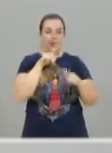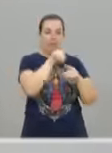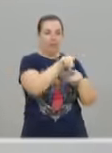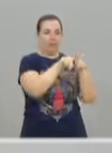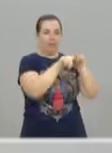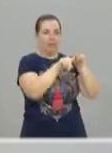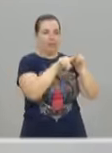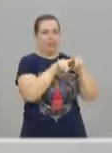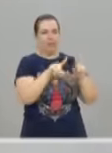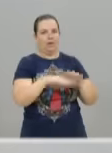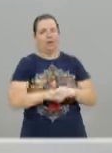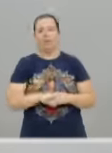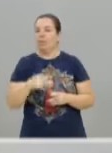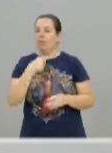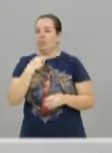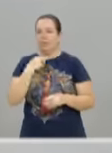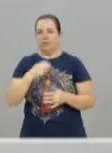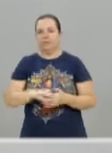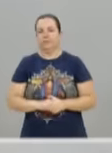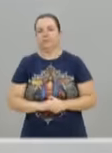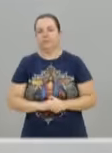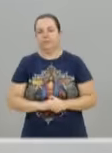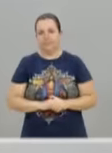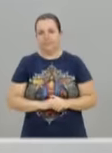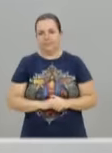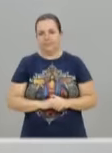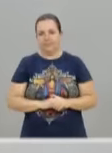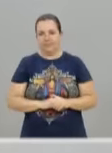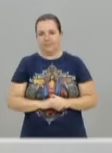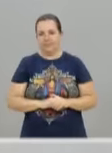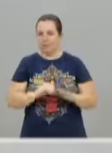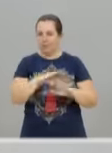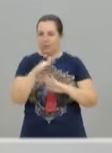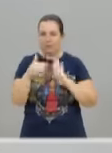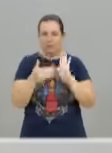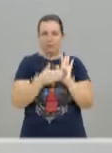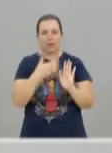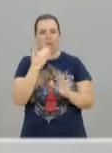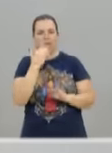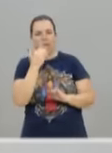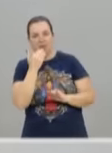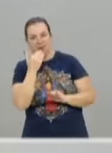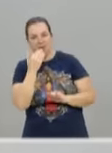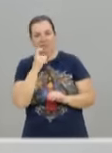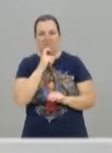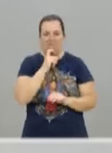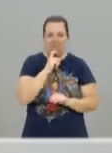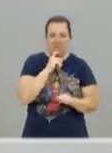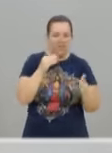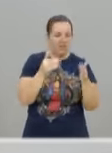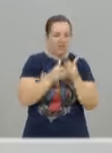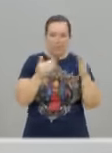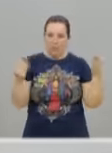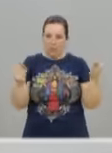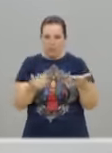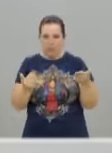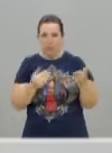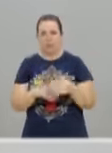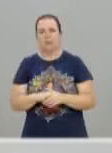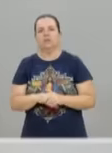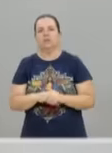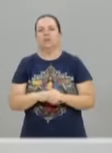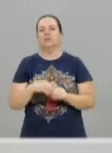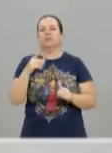que dá Faísca pode ser feito tudo é comida fria até hoje tanto que tem dois